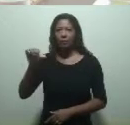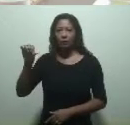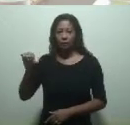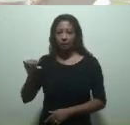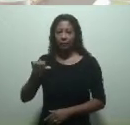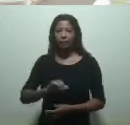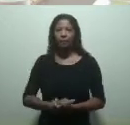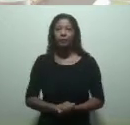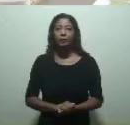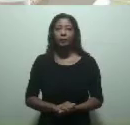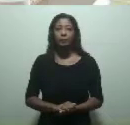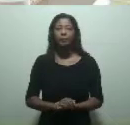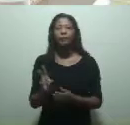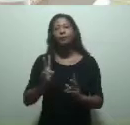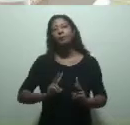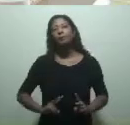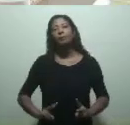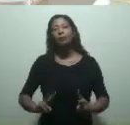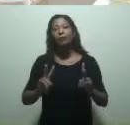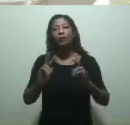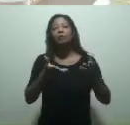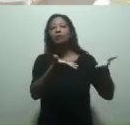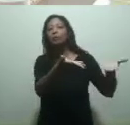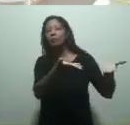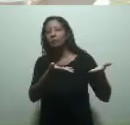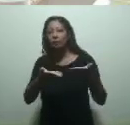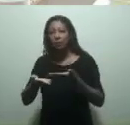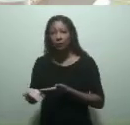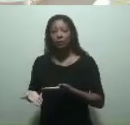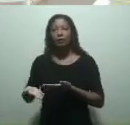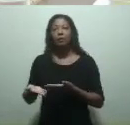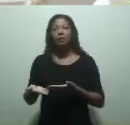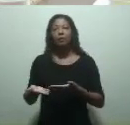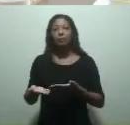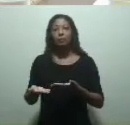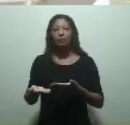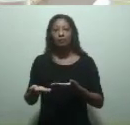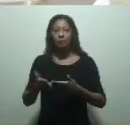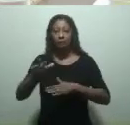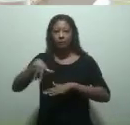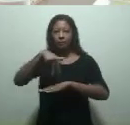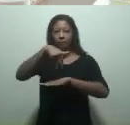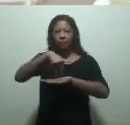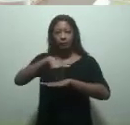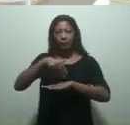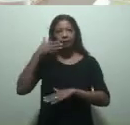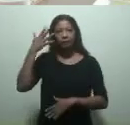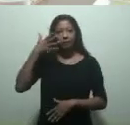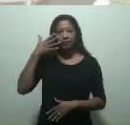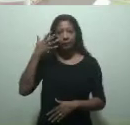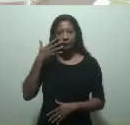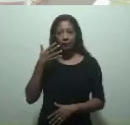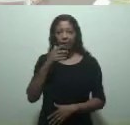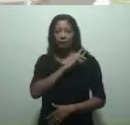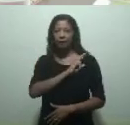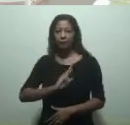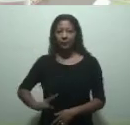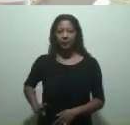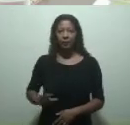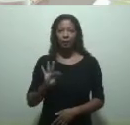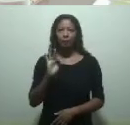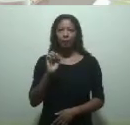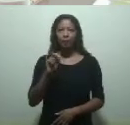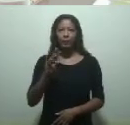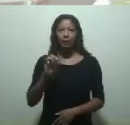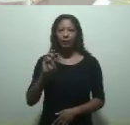Municipal. Continuando, foi convidada a ocupar a tribuna a vereadora Fativã Alves